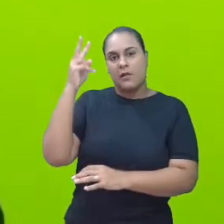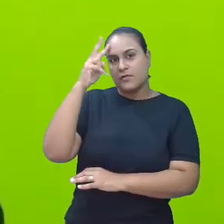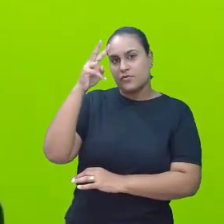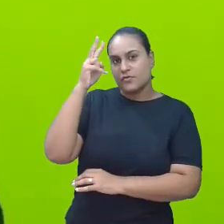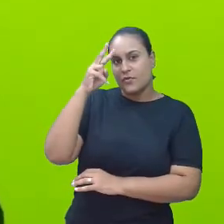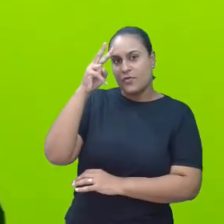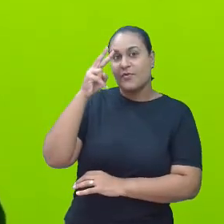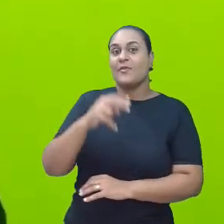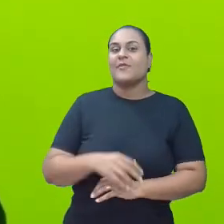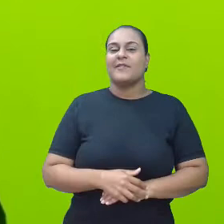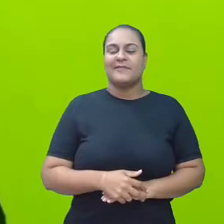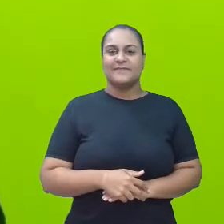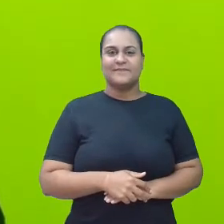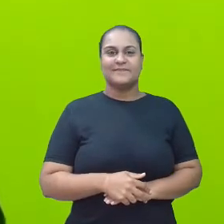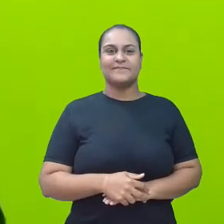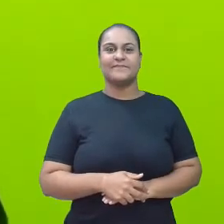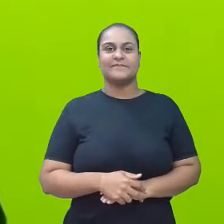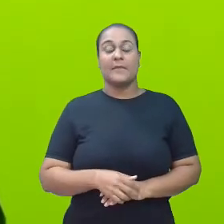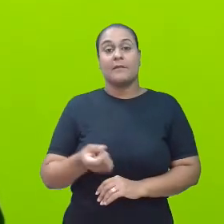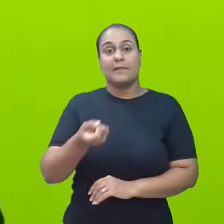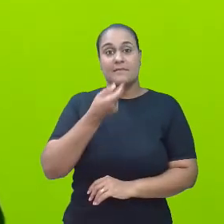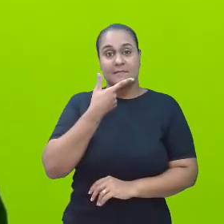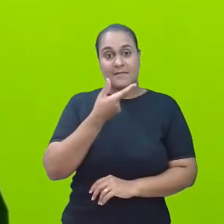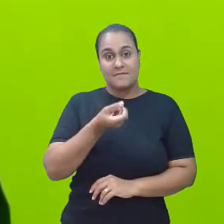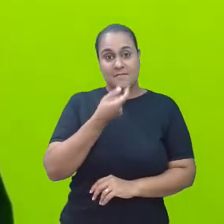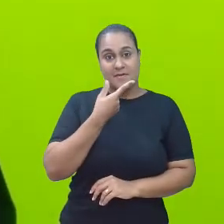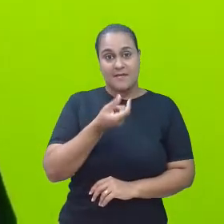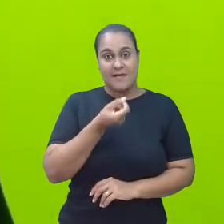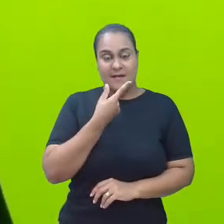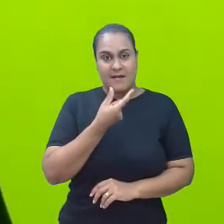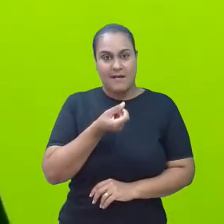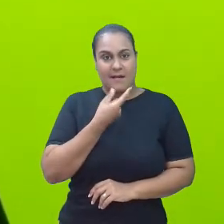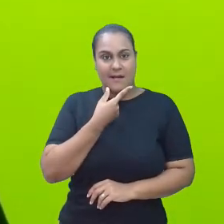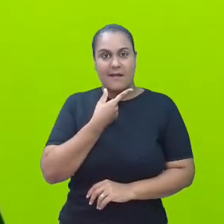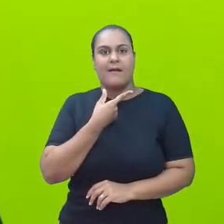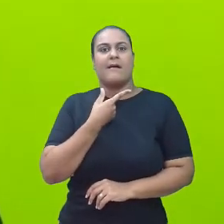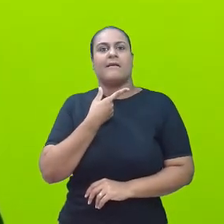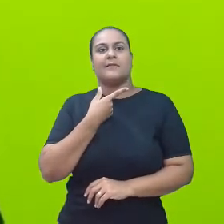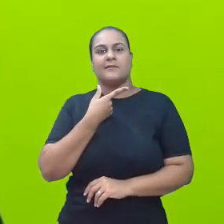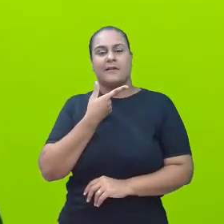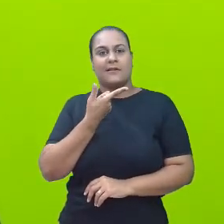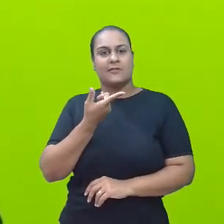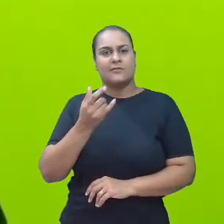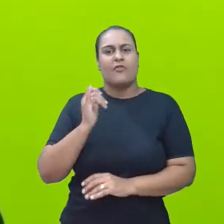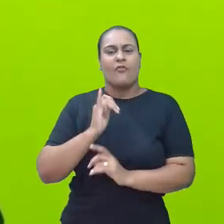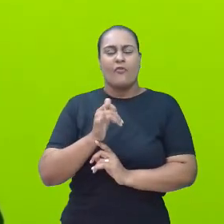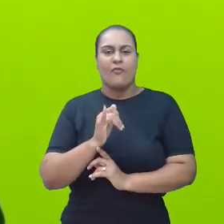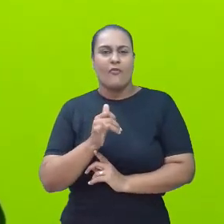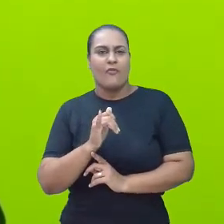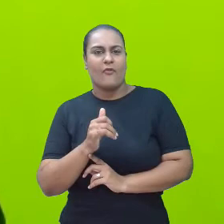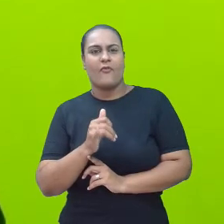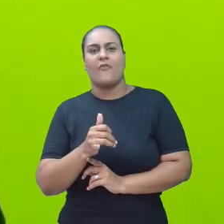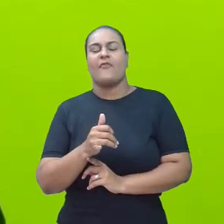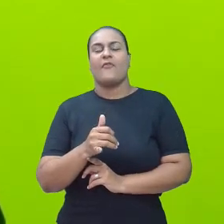né? De piadas, de causos, né? Causos de feira.